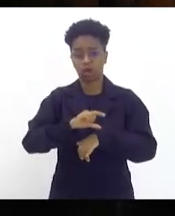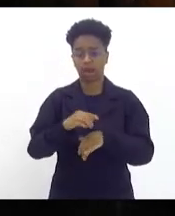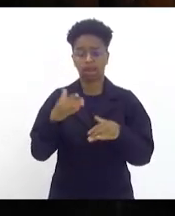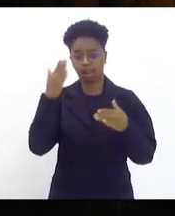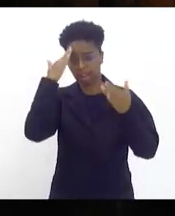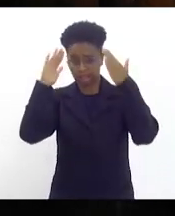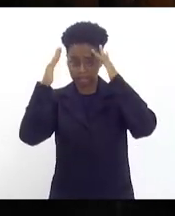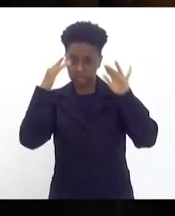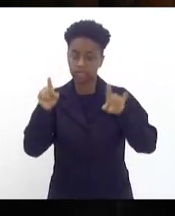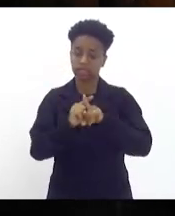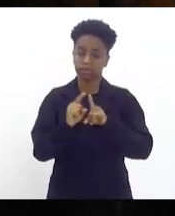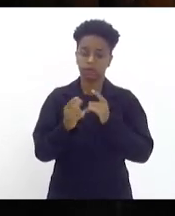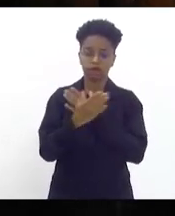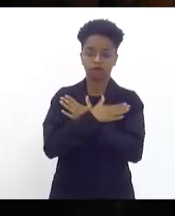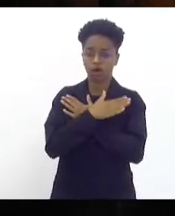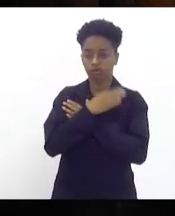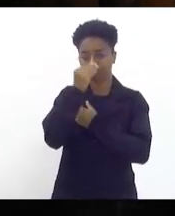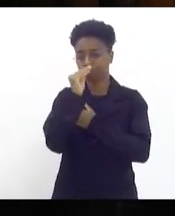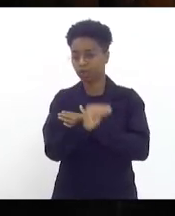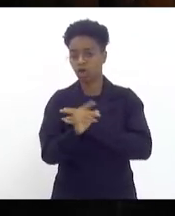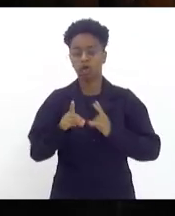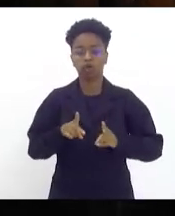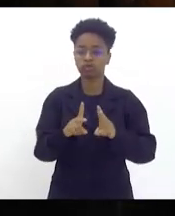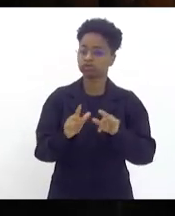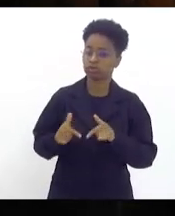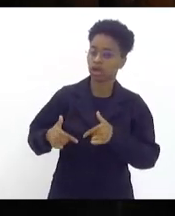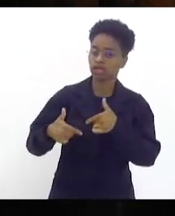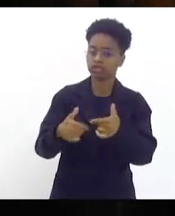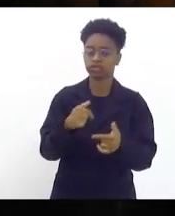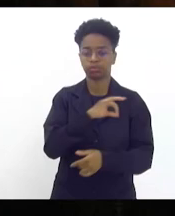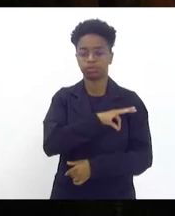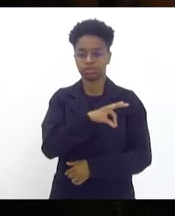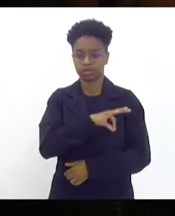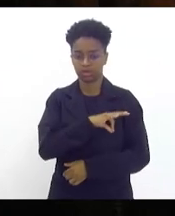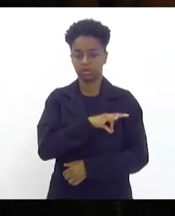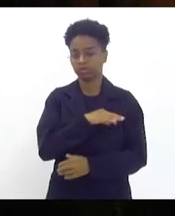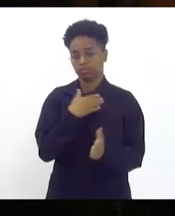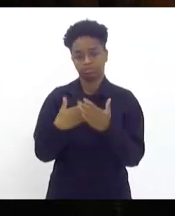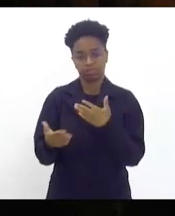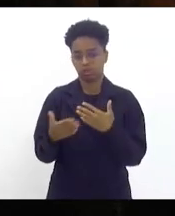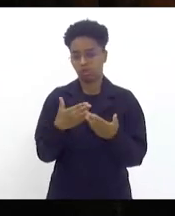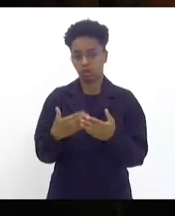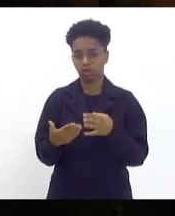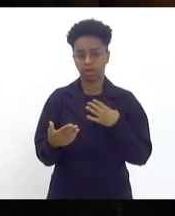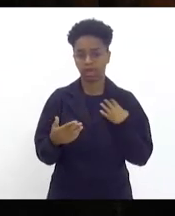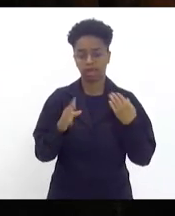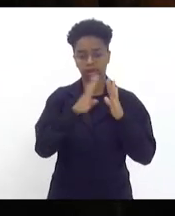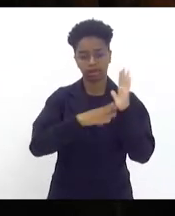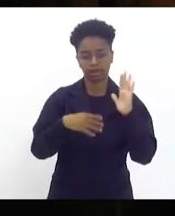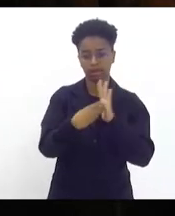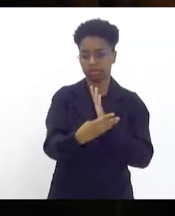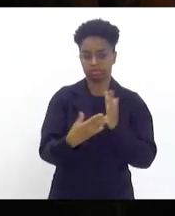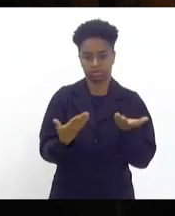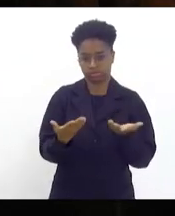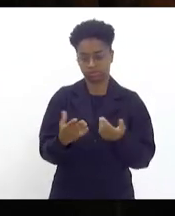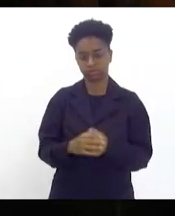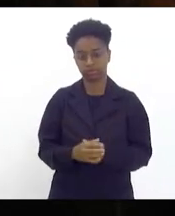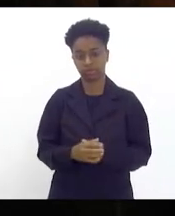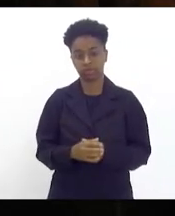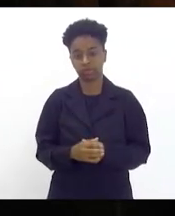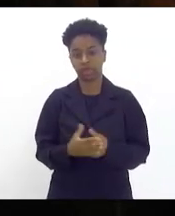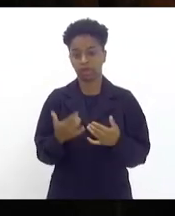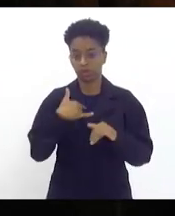e continua sendo autoridade policial a gente de Segurança Pública independente da escala então eu digo isso porque